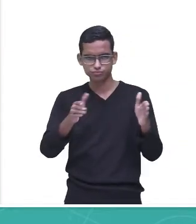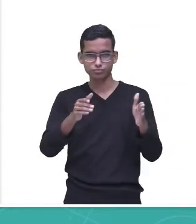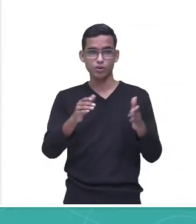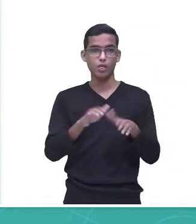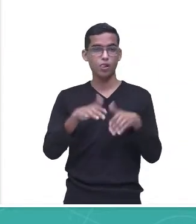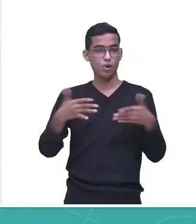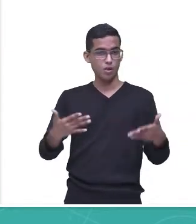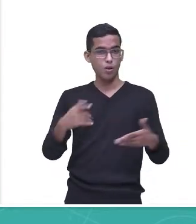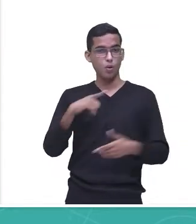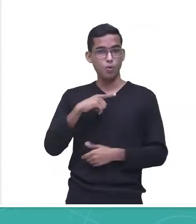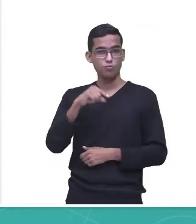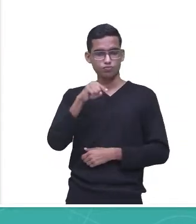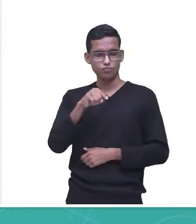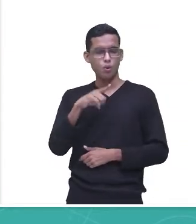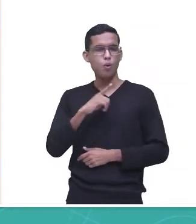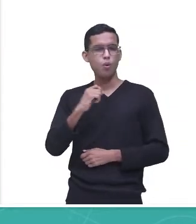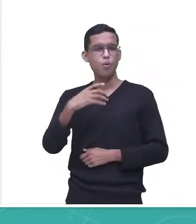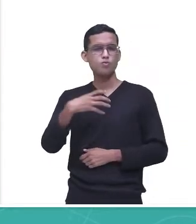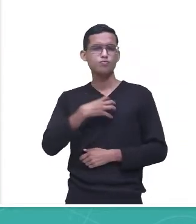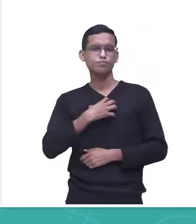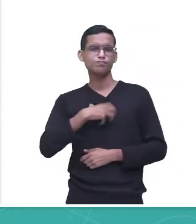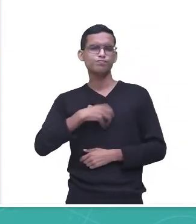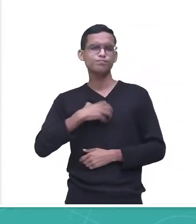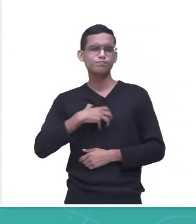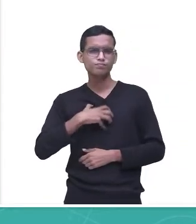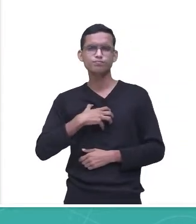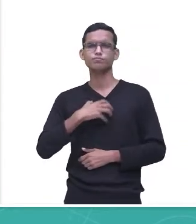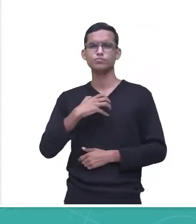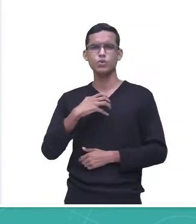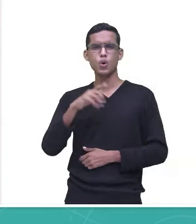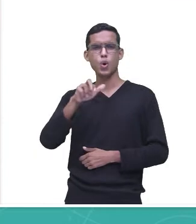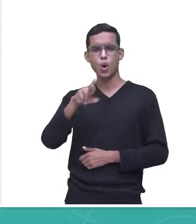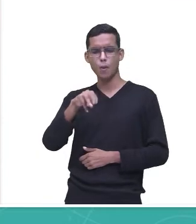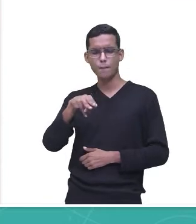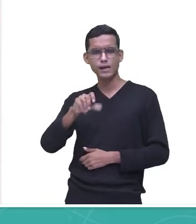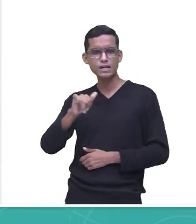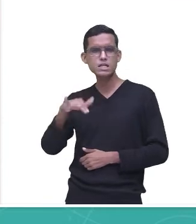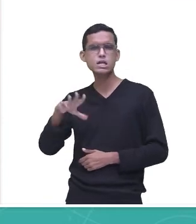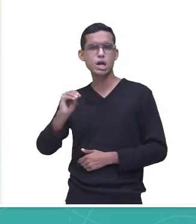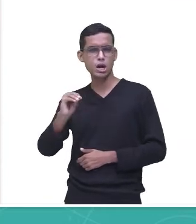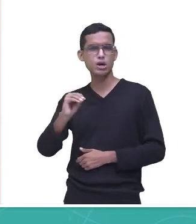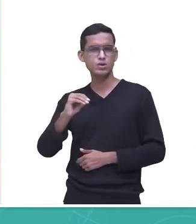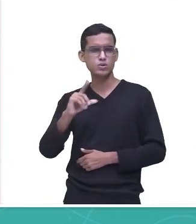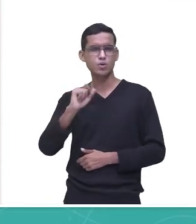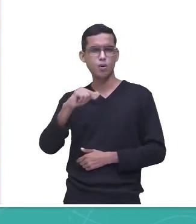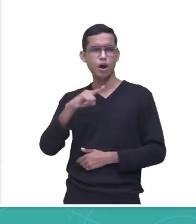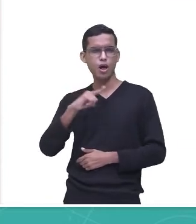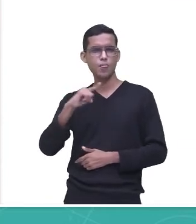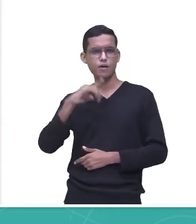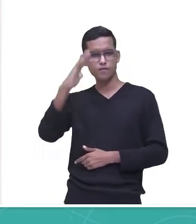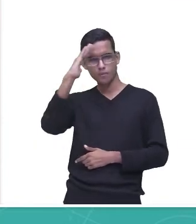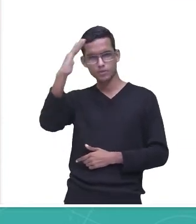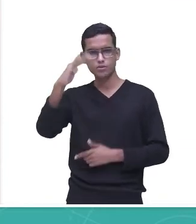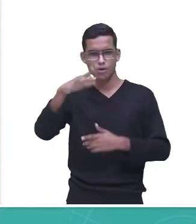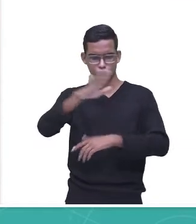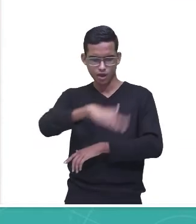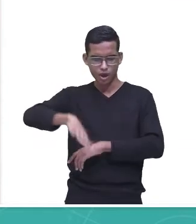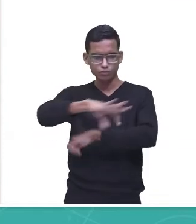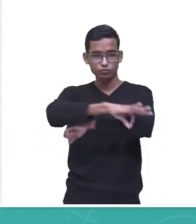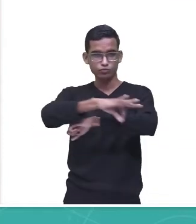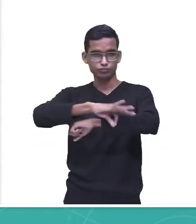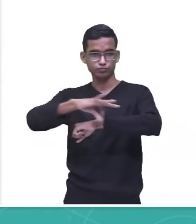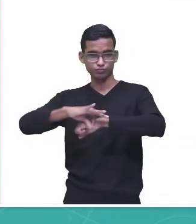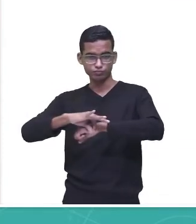arquitetura, pintura e escultura, ou seja, em todas as manifestações artísticas. E vamos analisar um pouco o que foi a pintura